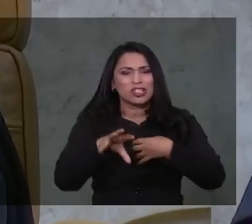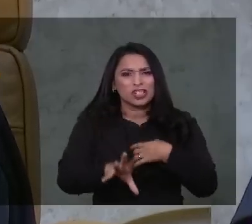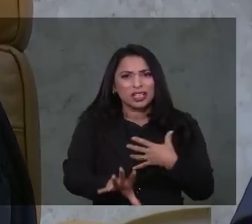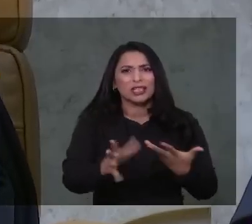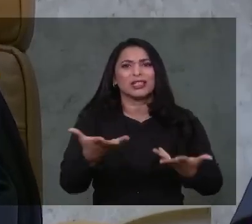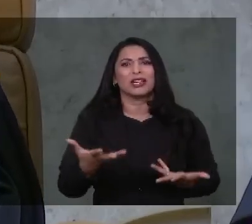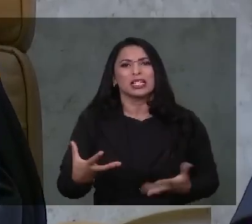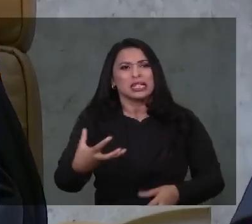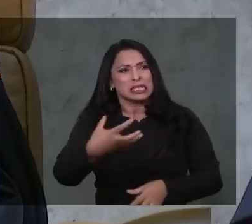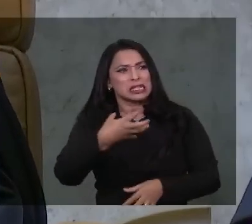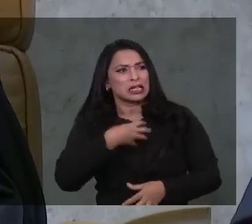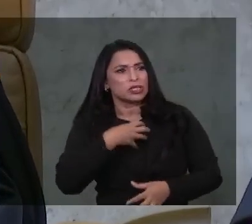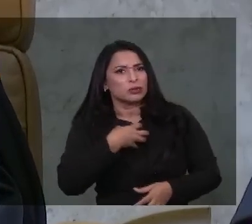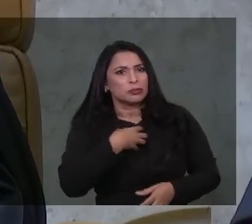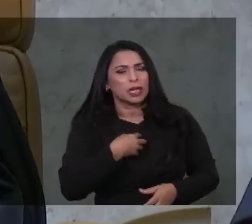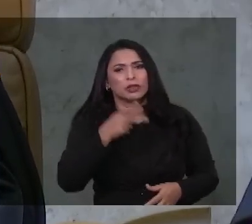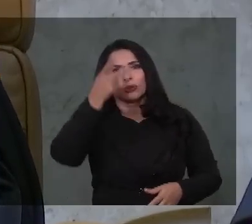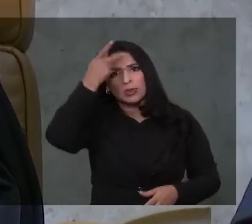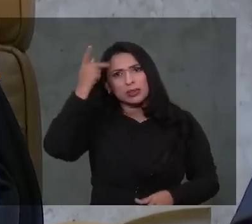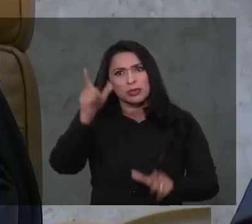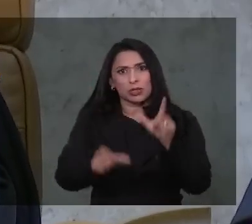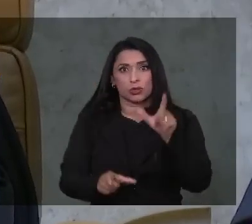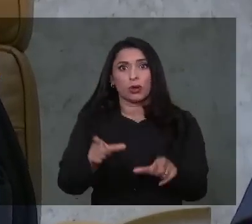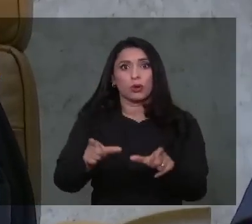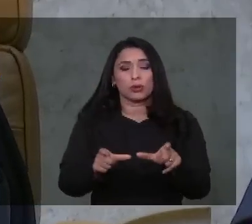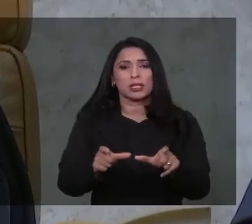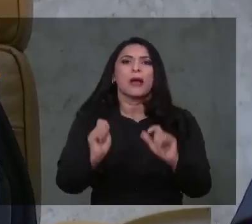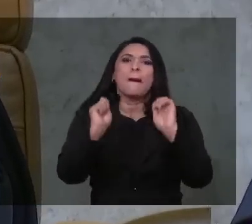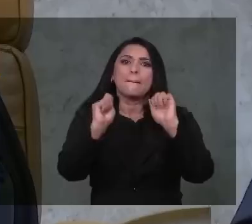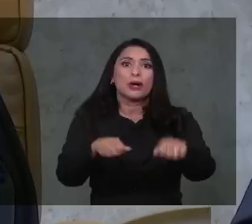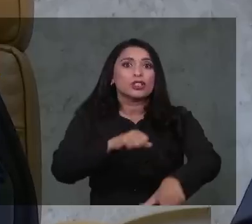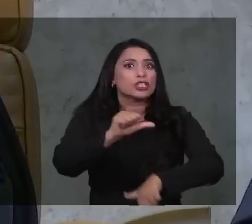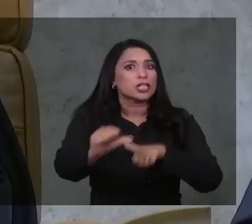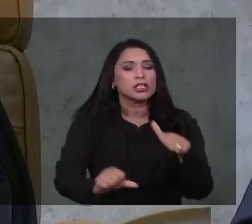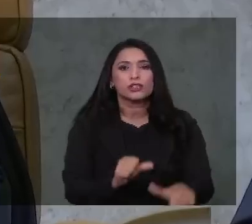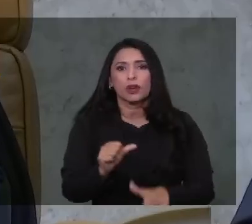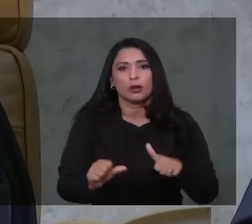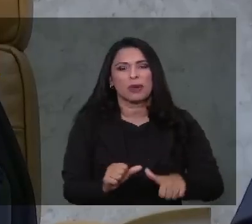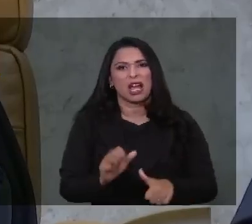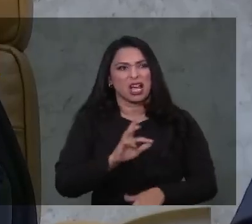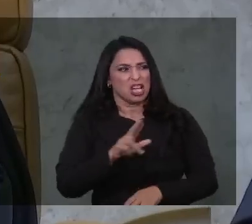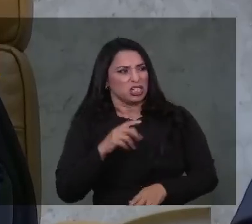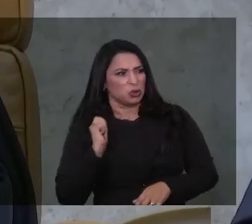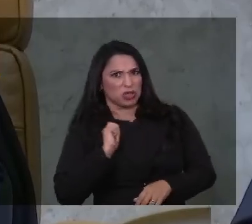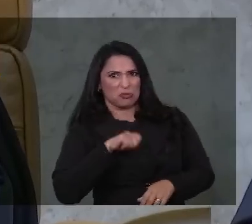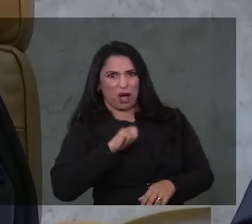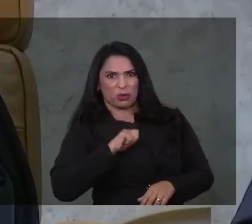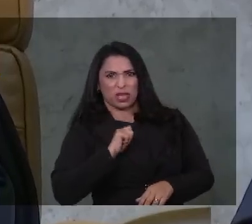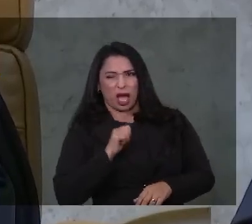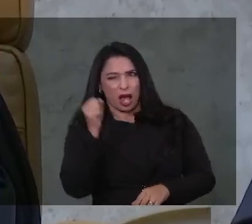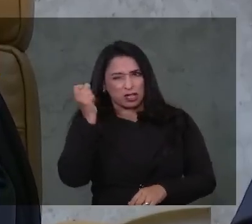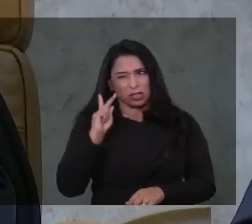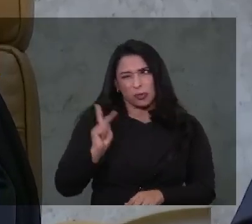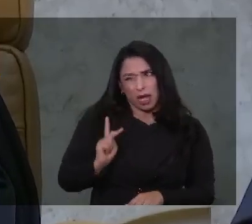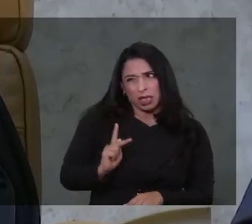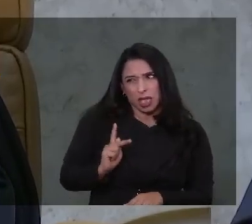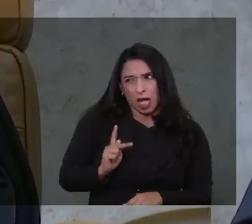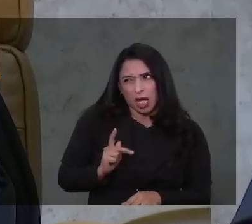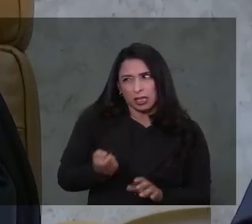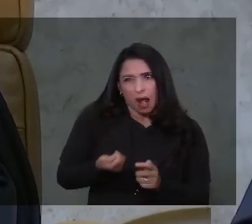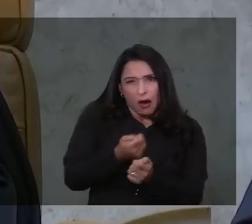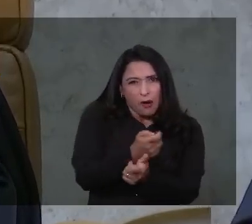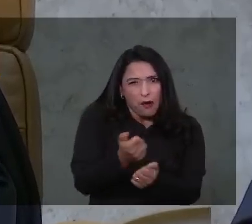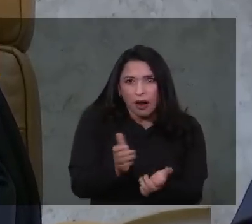pessoas transforma o mundo. Viver sem malícia, sem espertezas e sem passar os outros para